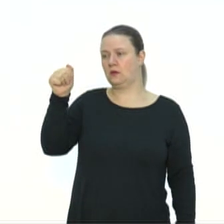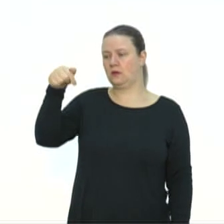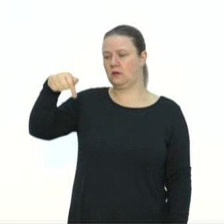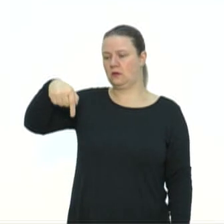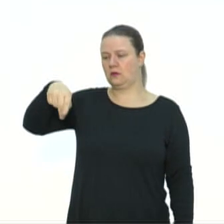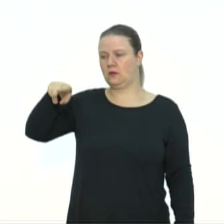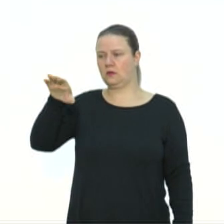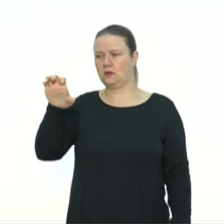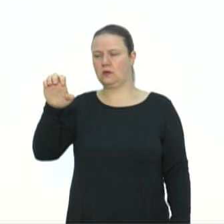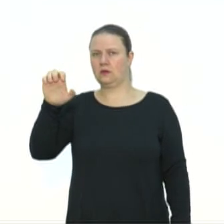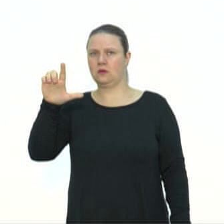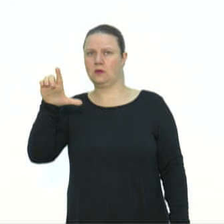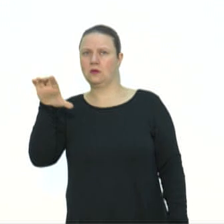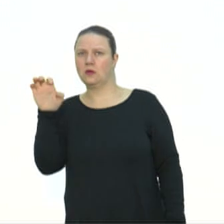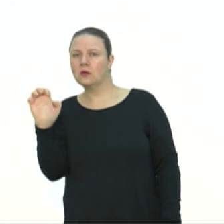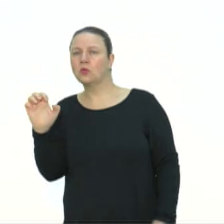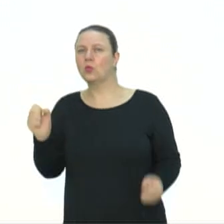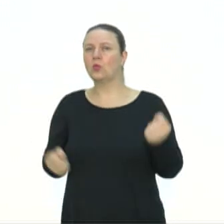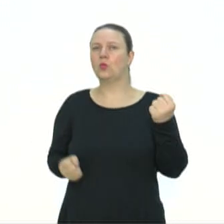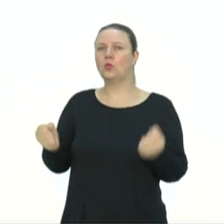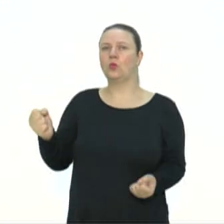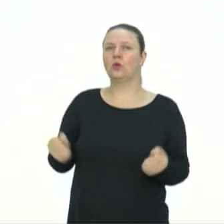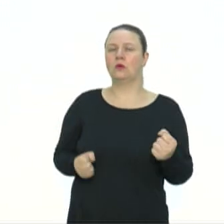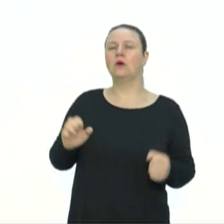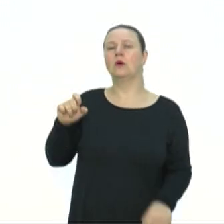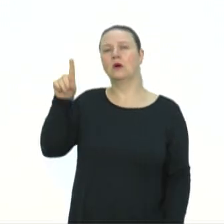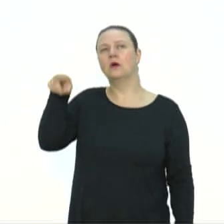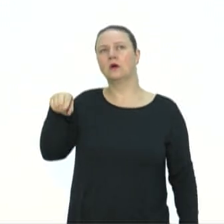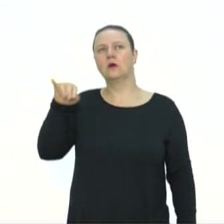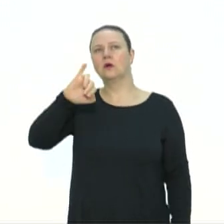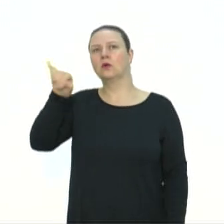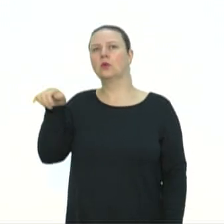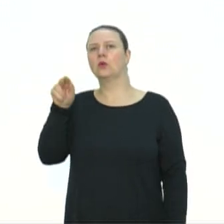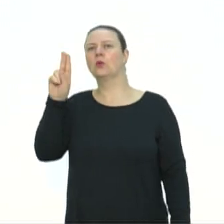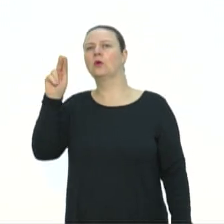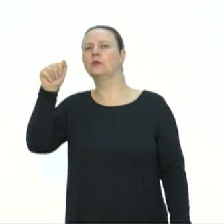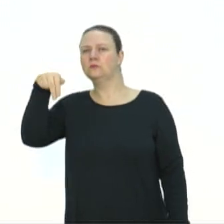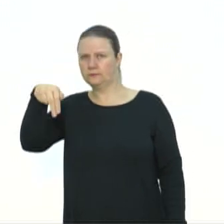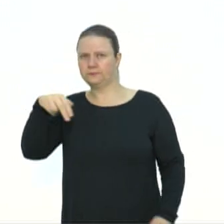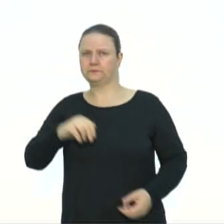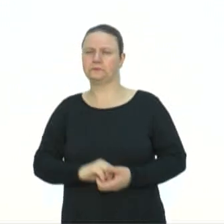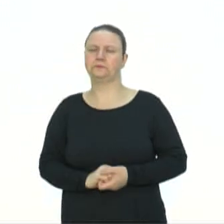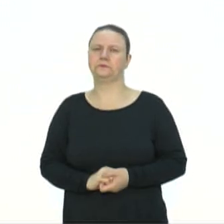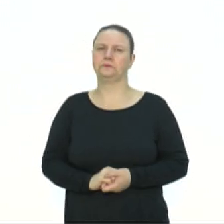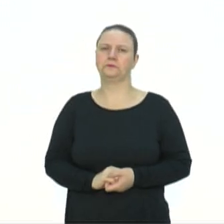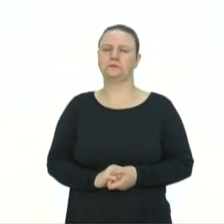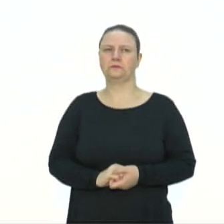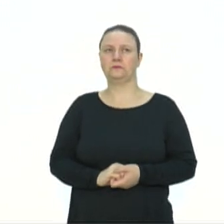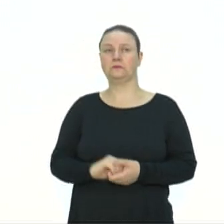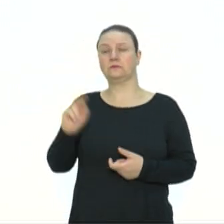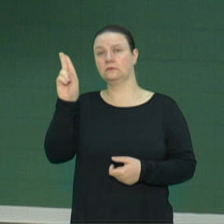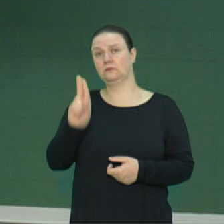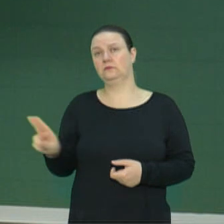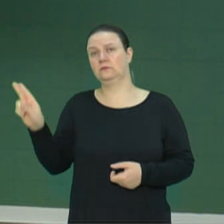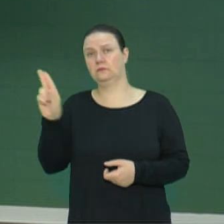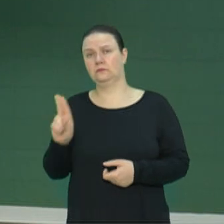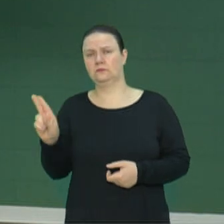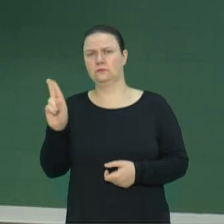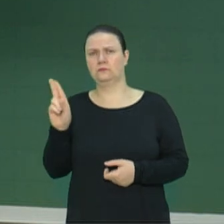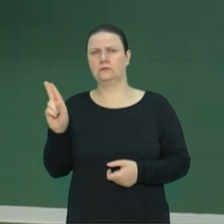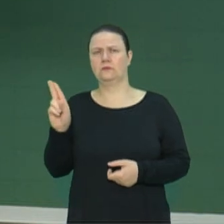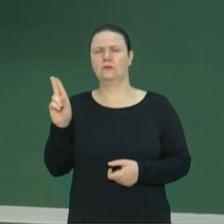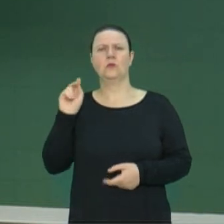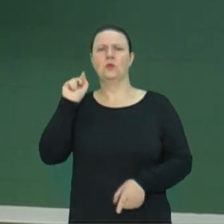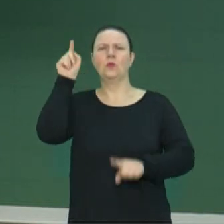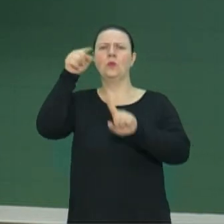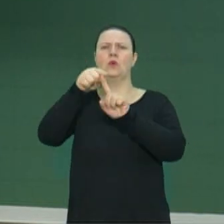de Juan. Aquele carro é de Juan, ou de João. Este aqui a gente usa, nós usamos para